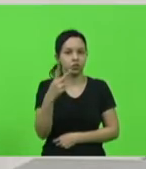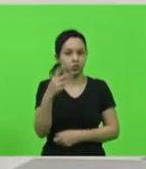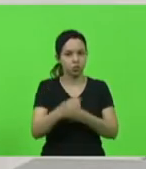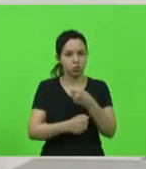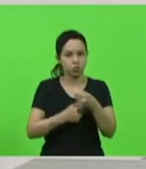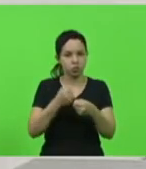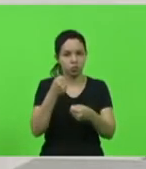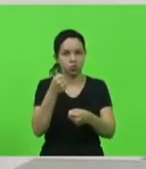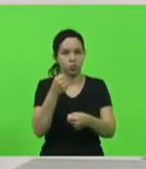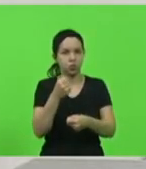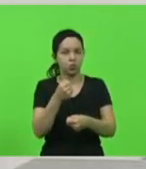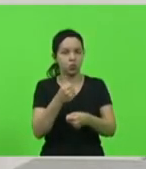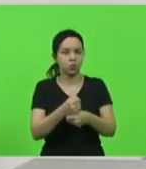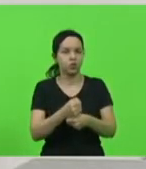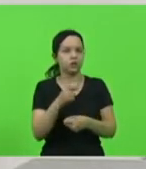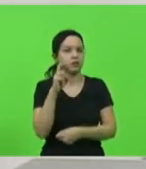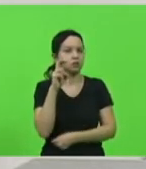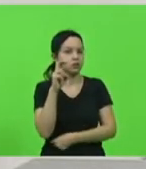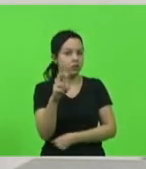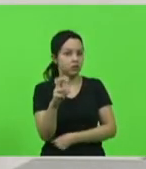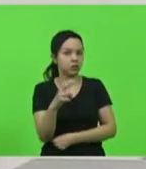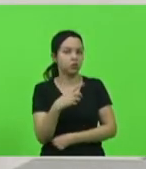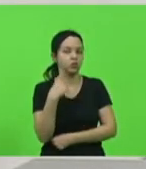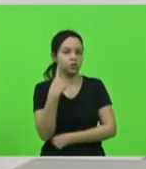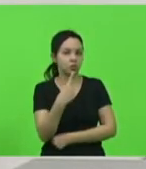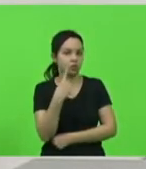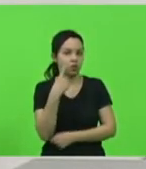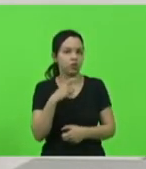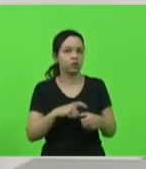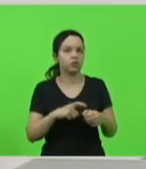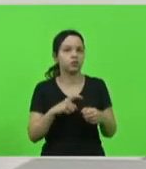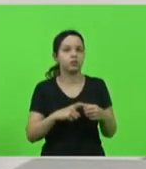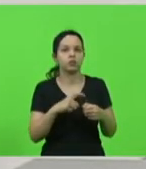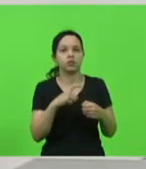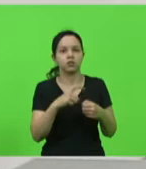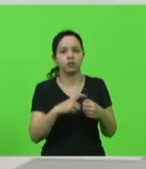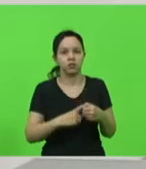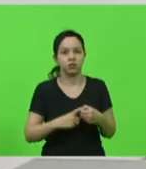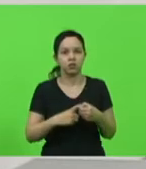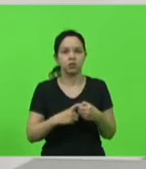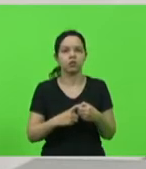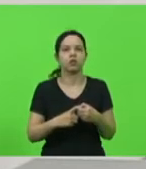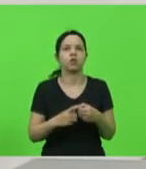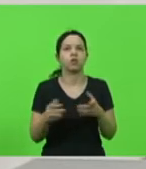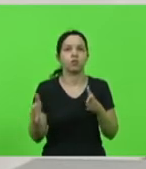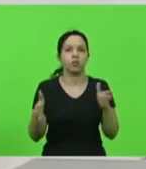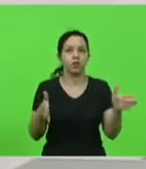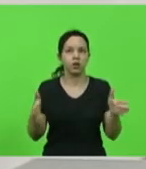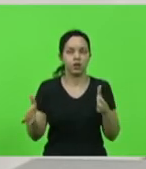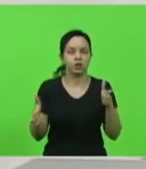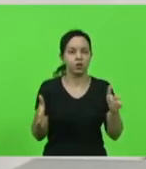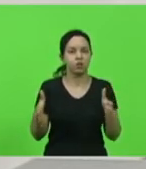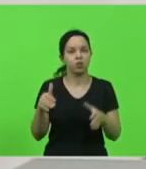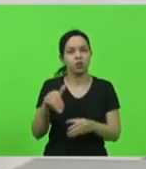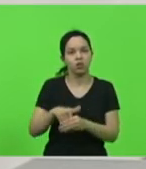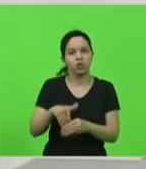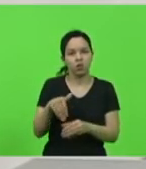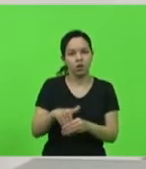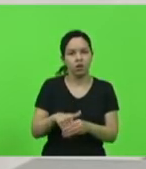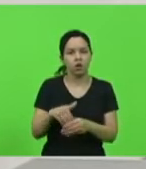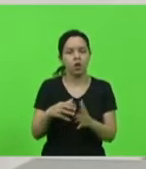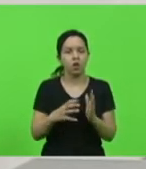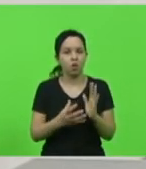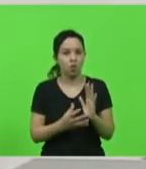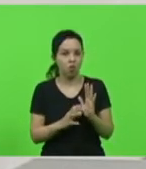atuação das 5 deputadas integrantes. No período eleitoral, a nossa bancada fez uma